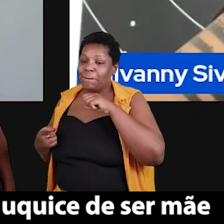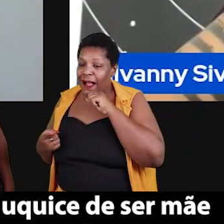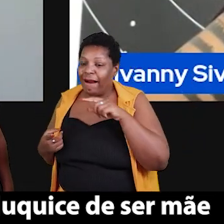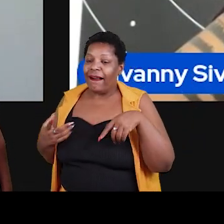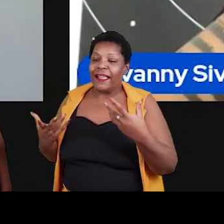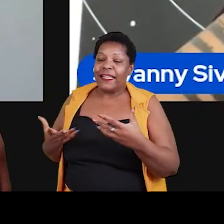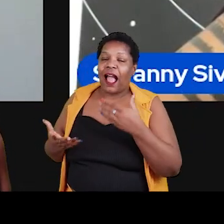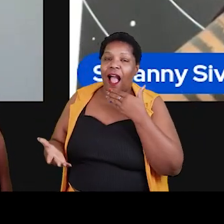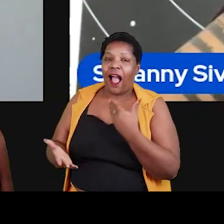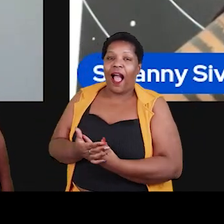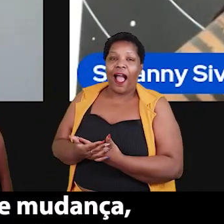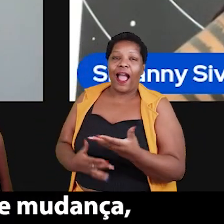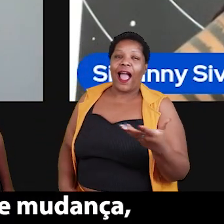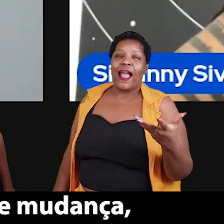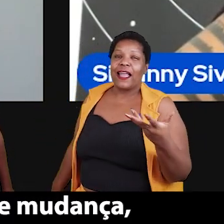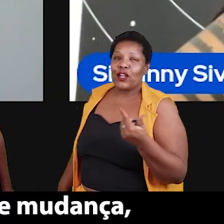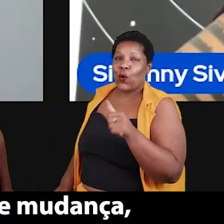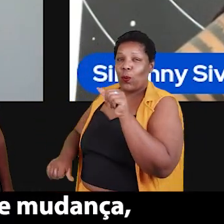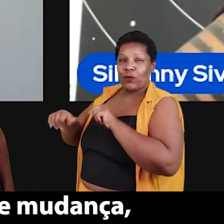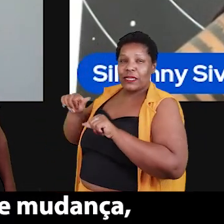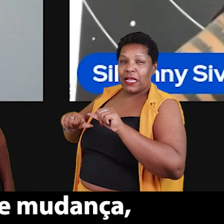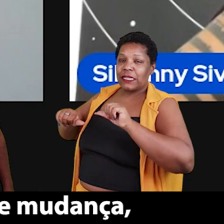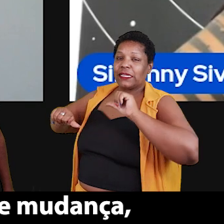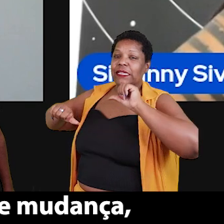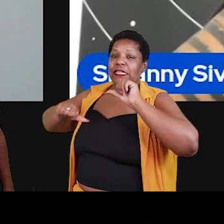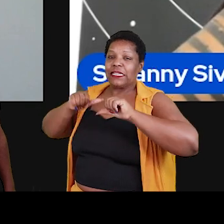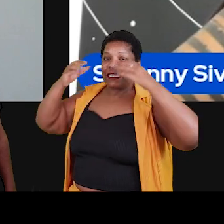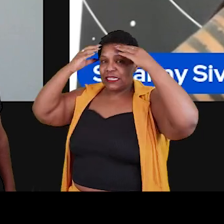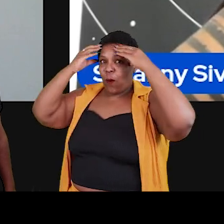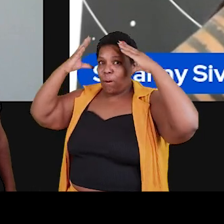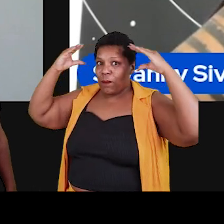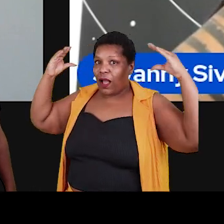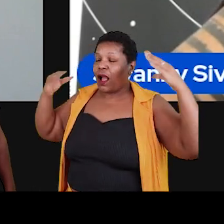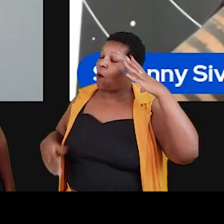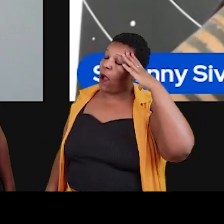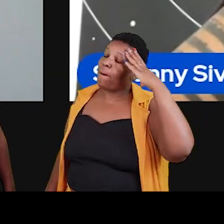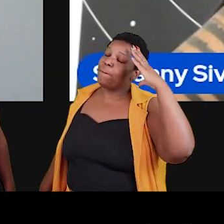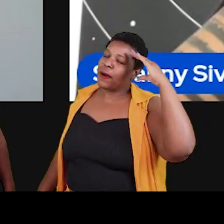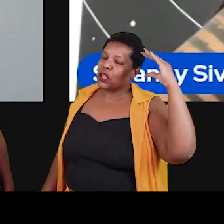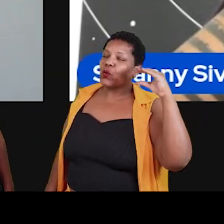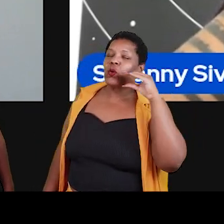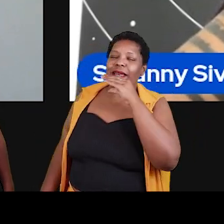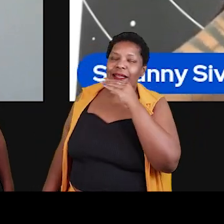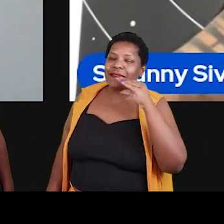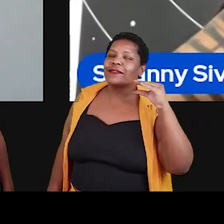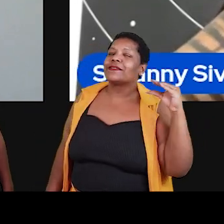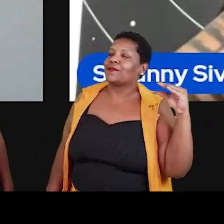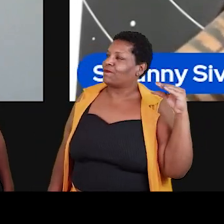coisa incrível de mudança, de transformação, de pensamento. Eu amadureci muito após a chegada dele.